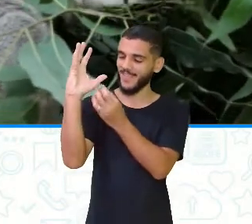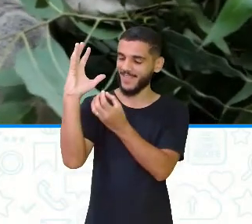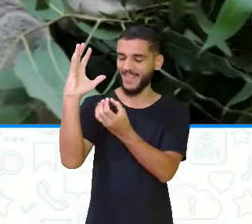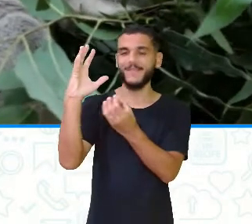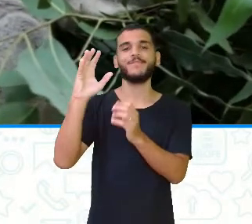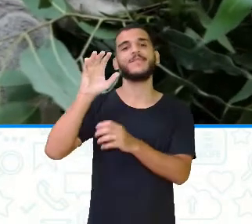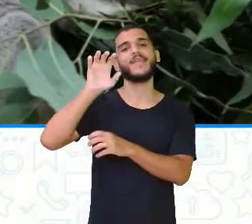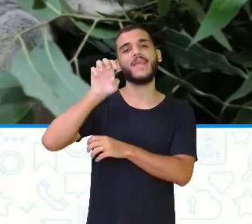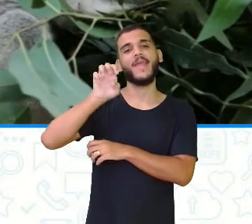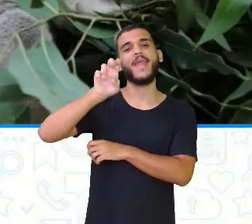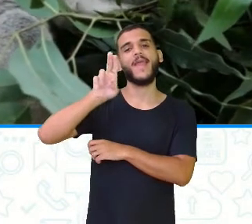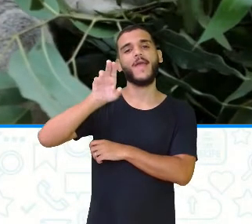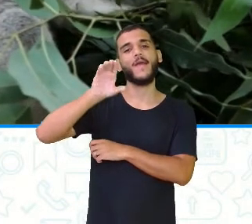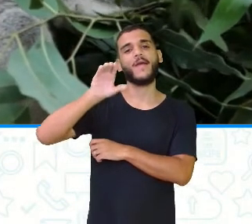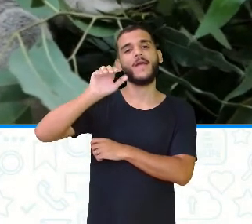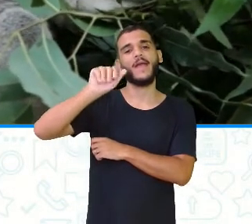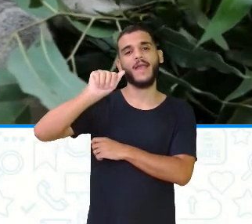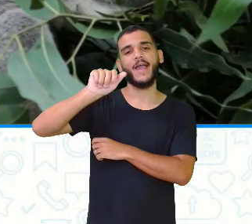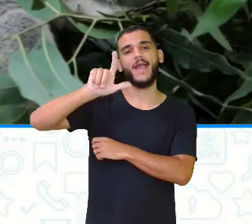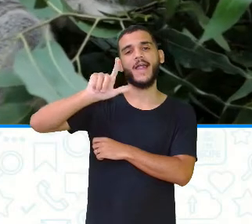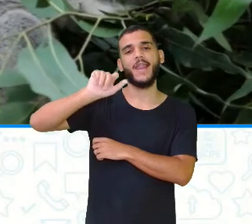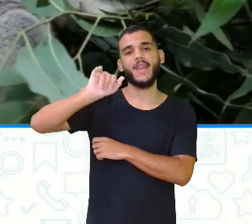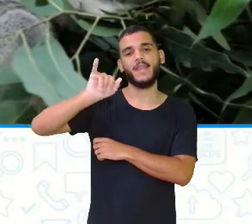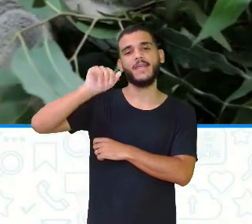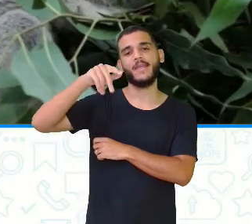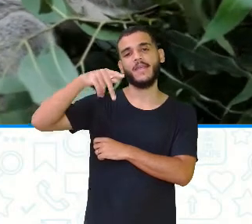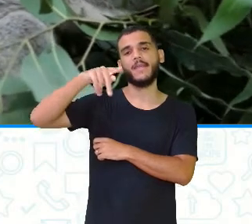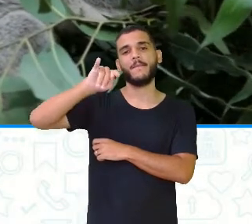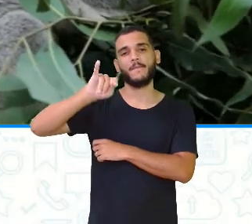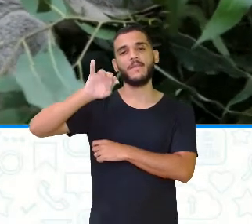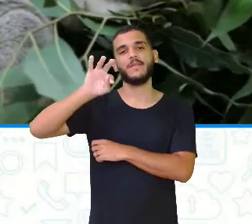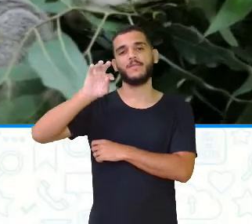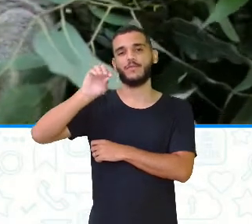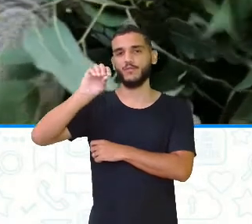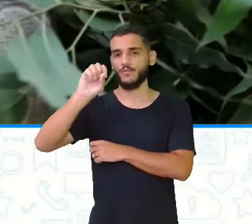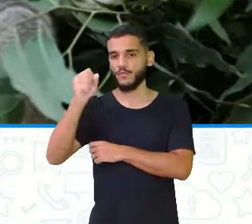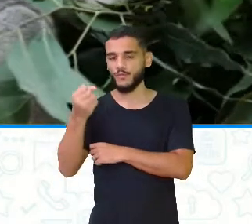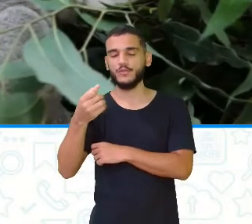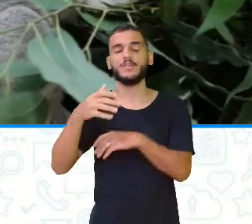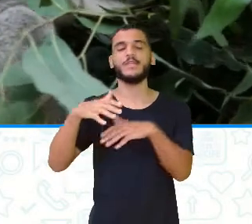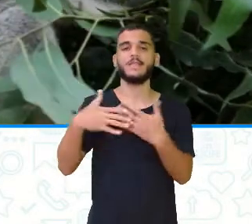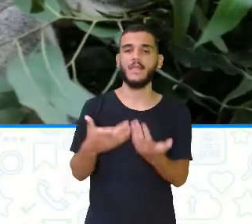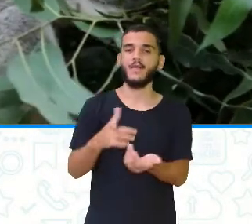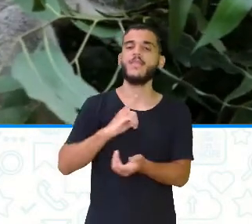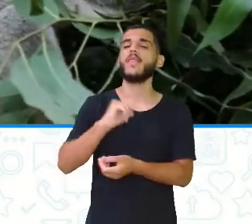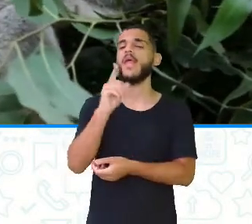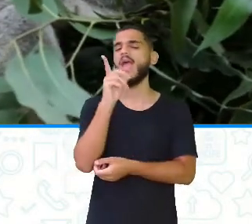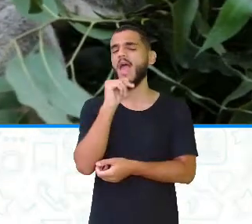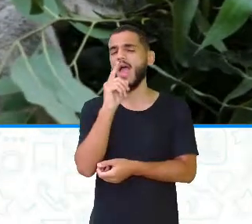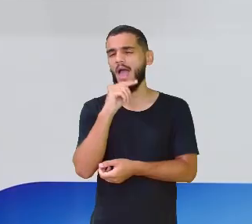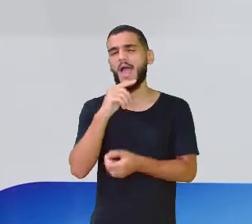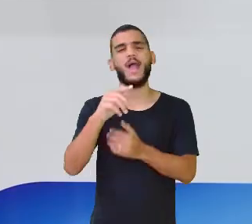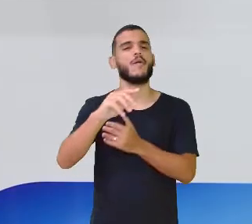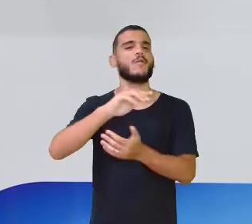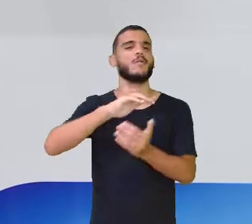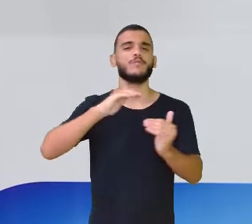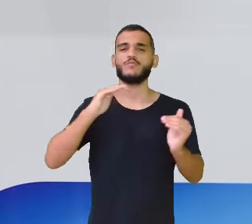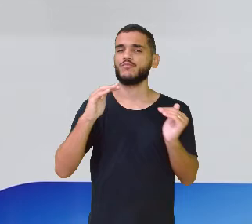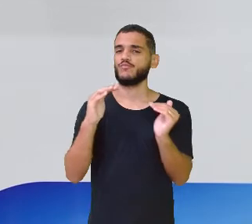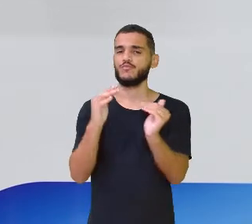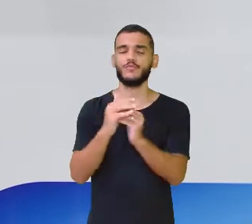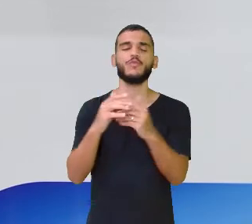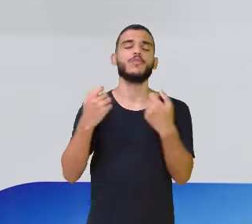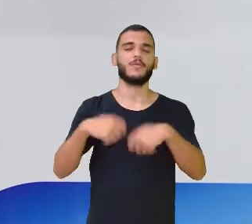essa folha de eucalipto, ela é rica em água e sais minerais, por isso que ele é um animal que não precisa muito beber água. E a gente sabe que os